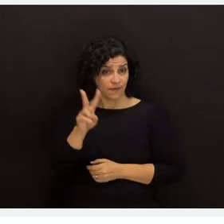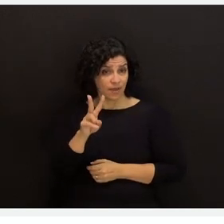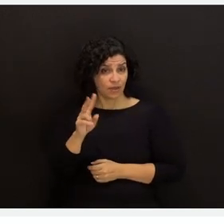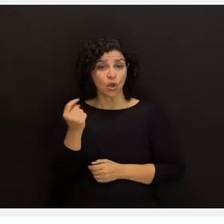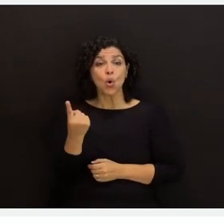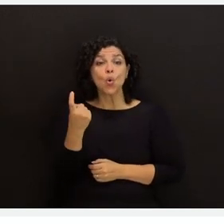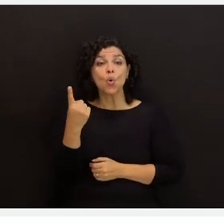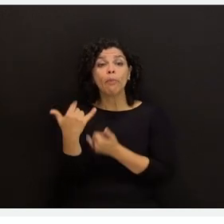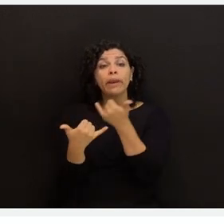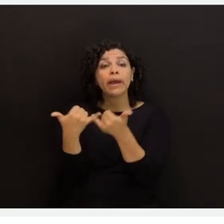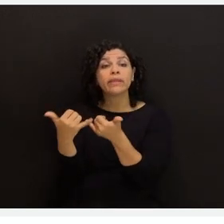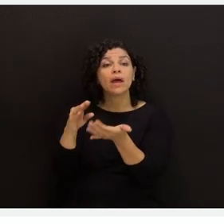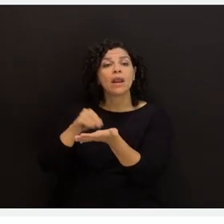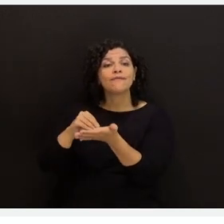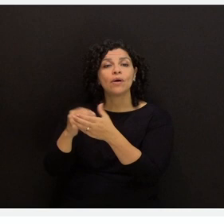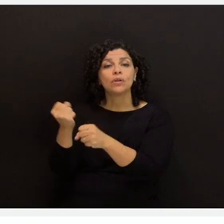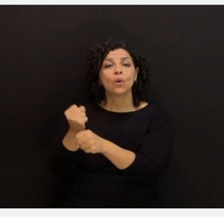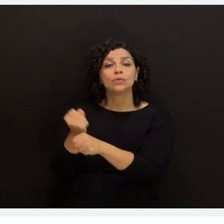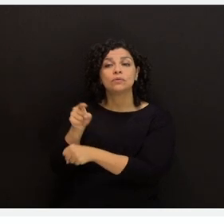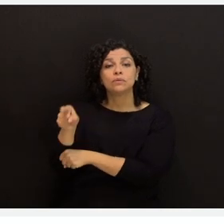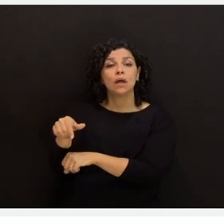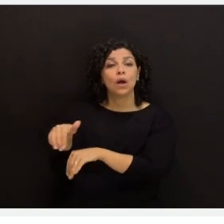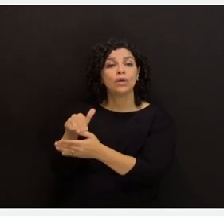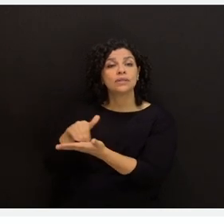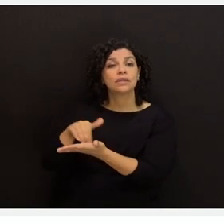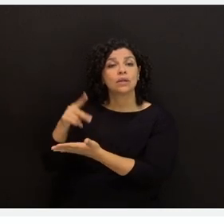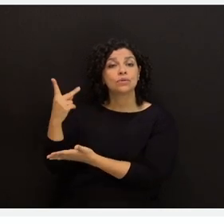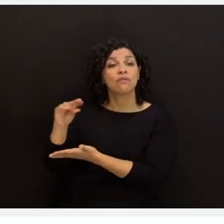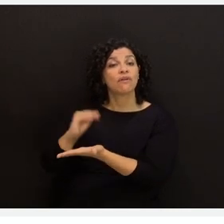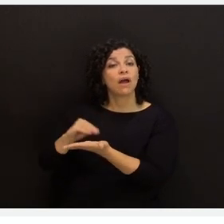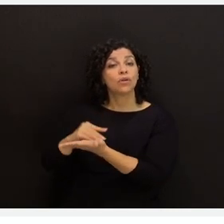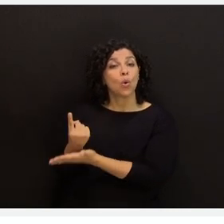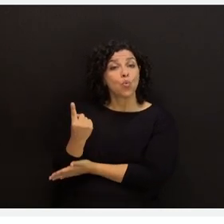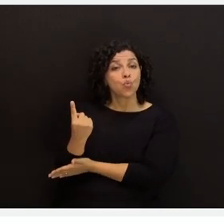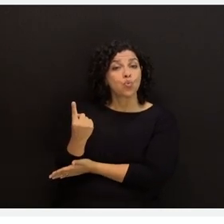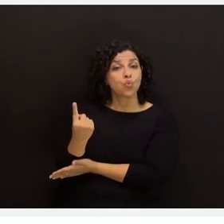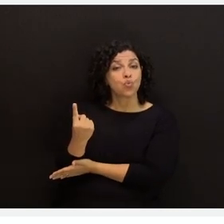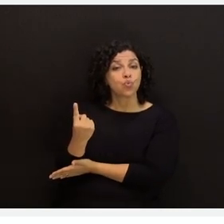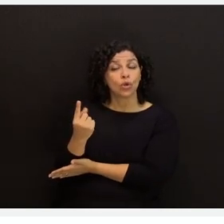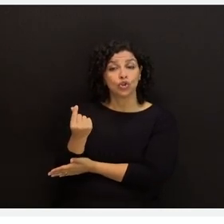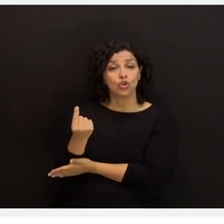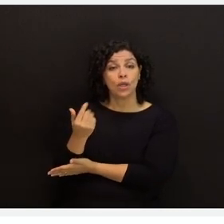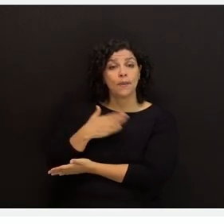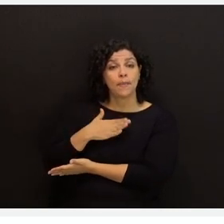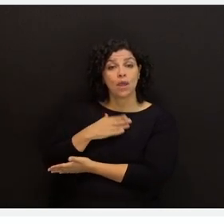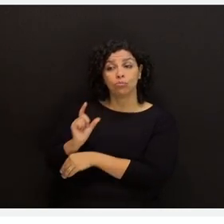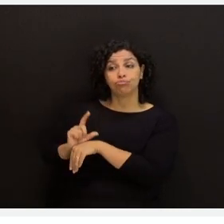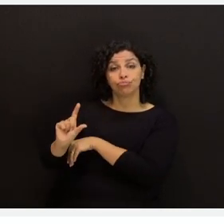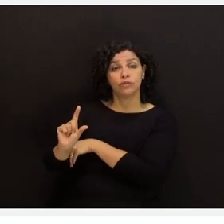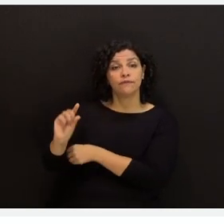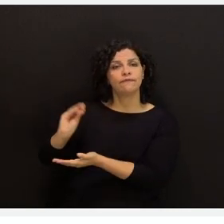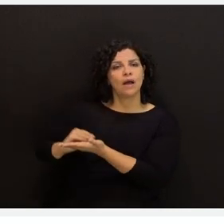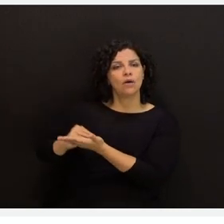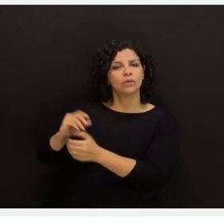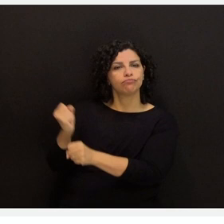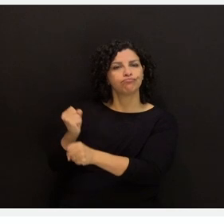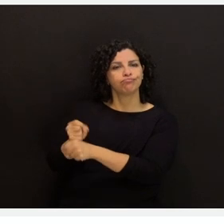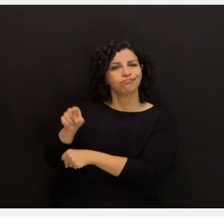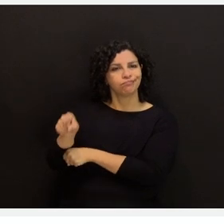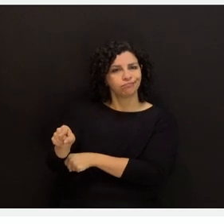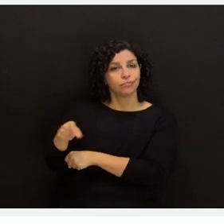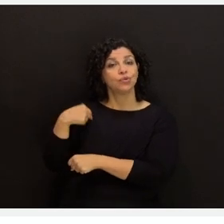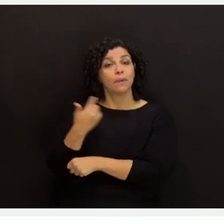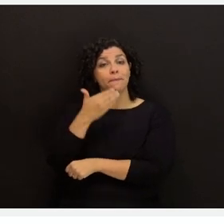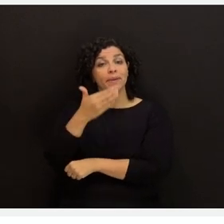só um porquinho que falta ser instalada da tua secretaria é apenas uma Emenda desse gabinete e